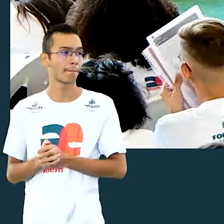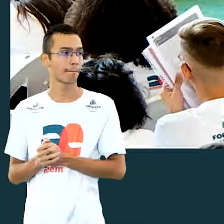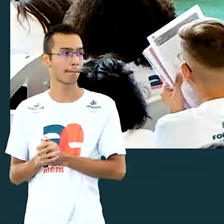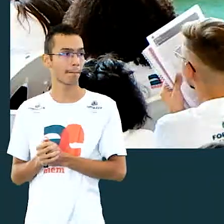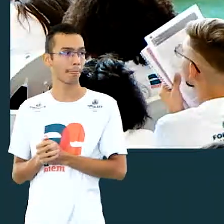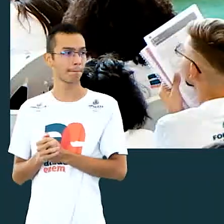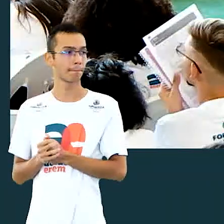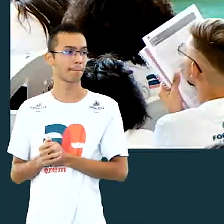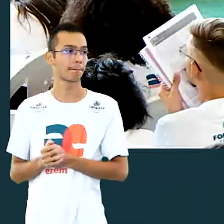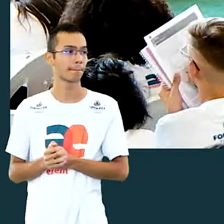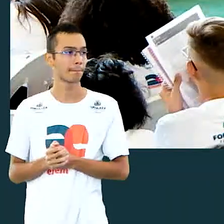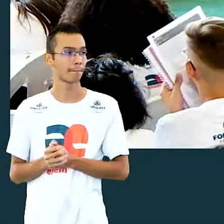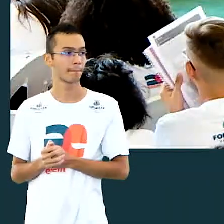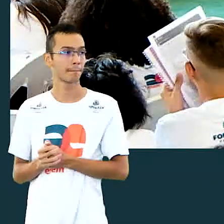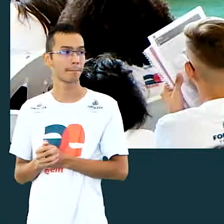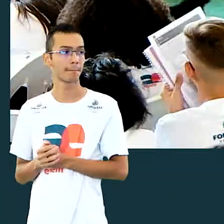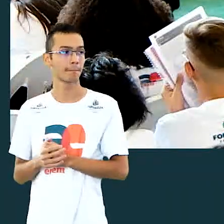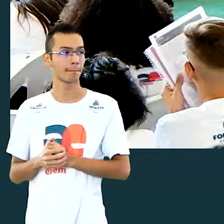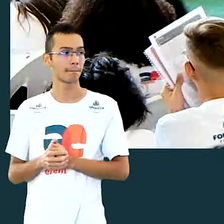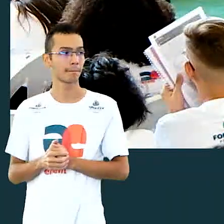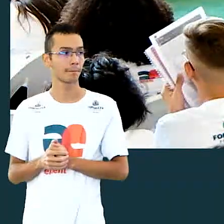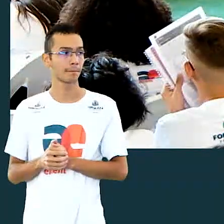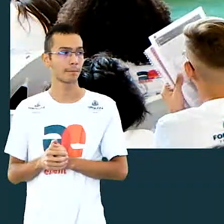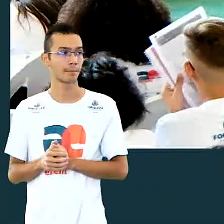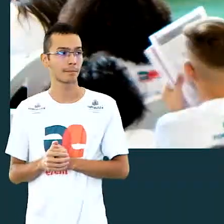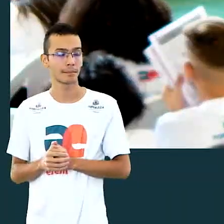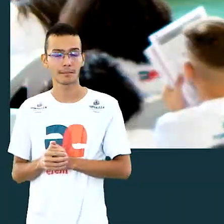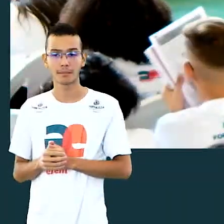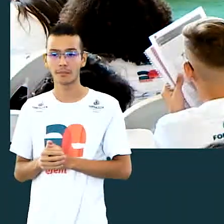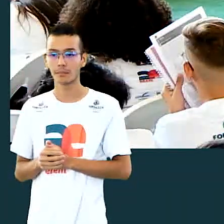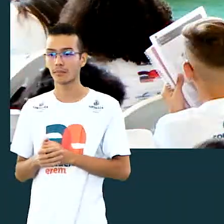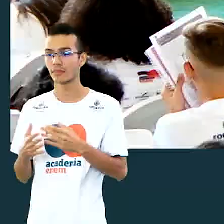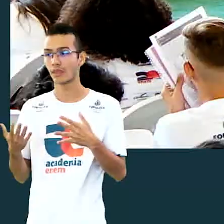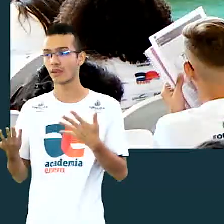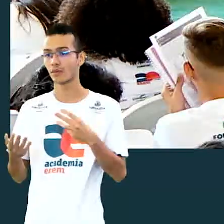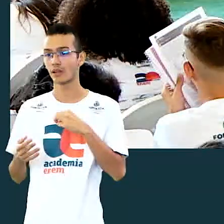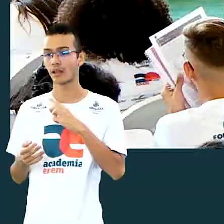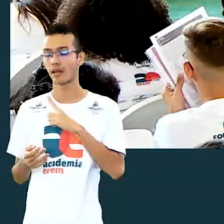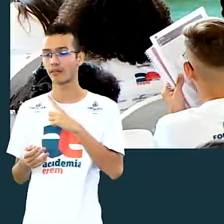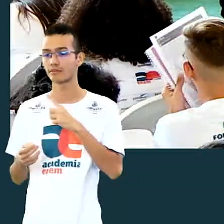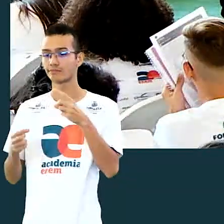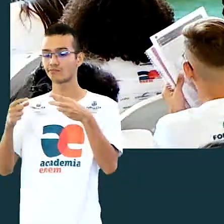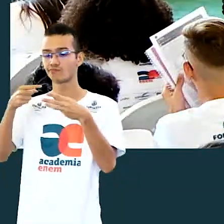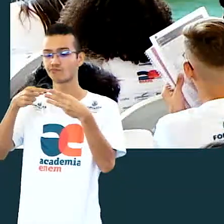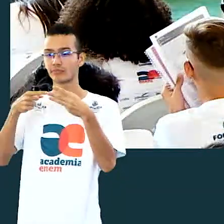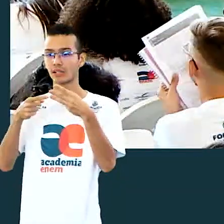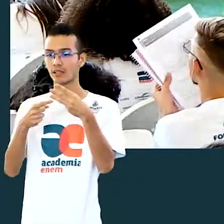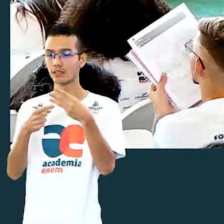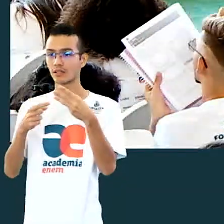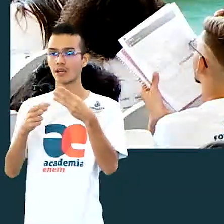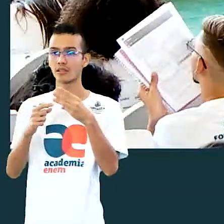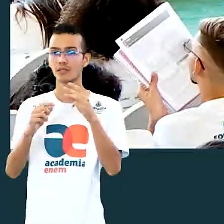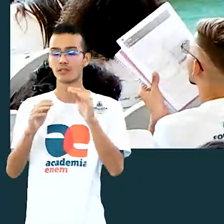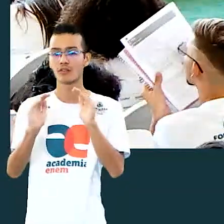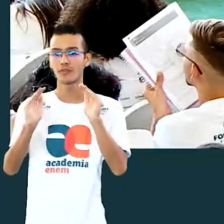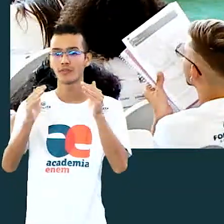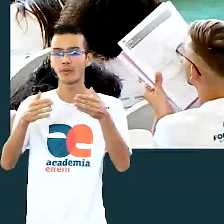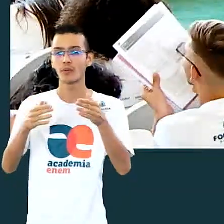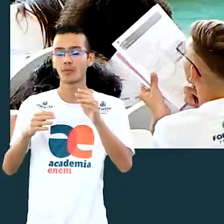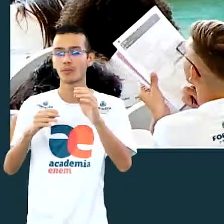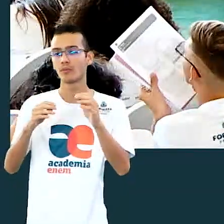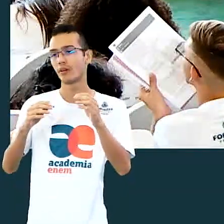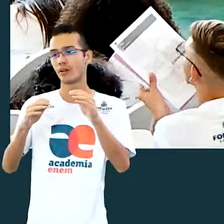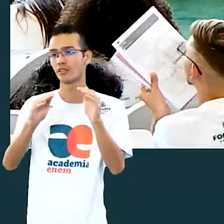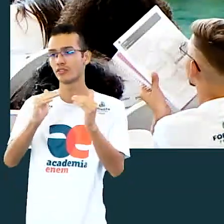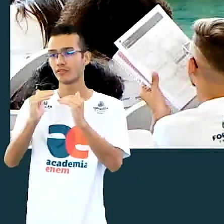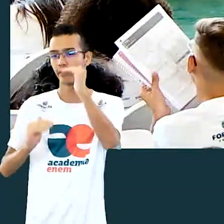terceiro é o terra. Mas o terra é só para você eliminar cargas estáticas do aparelho e evitar possíveis danos que você possa sofrer com o choque